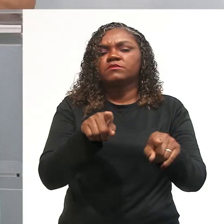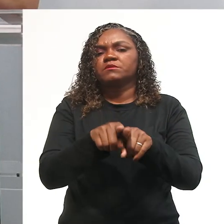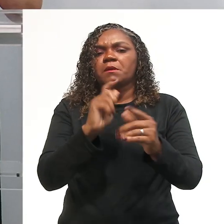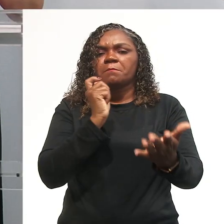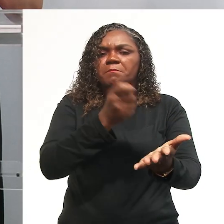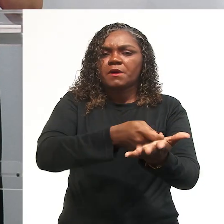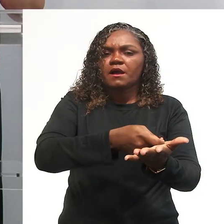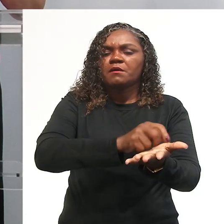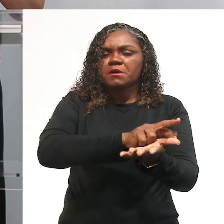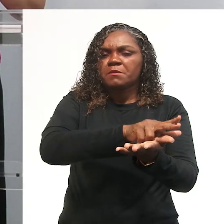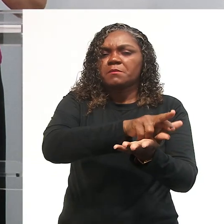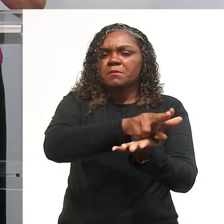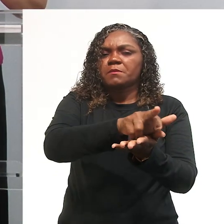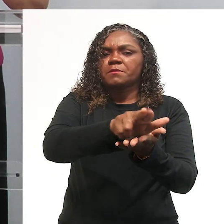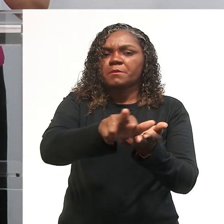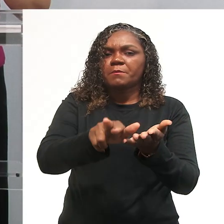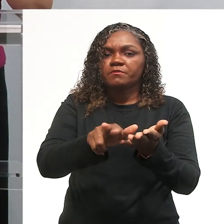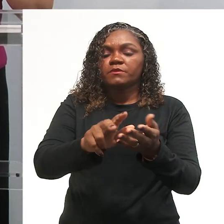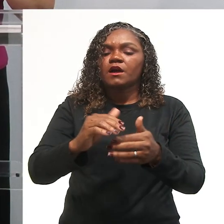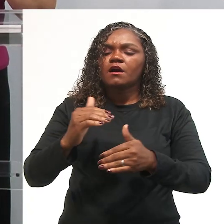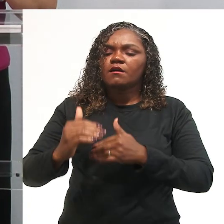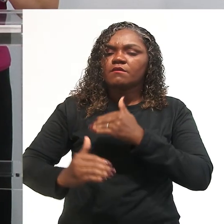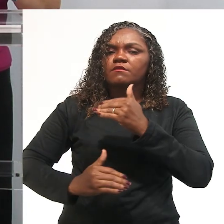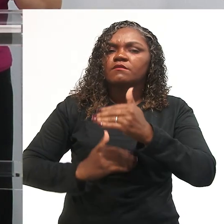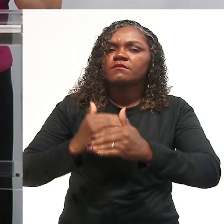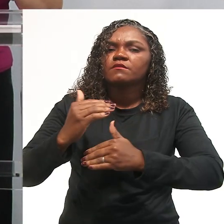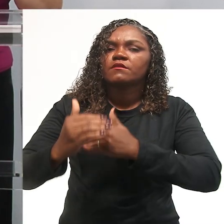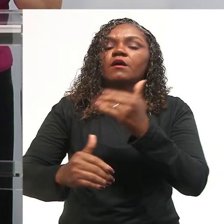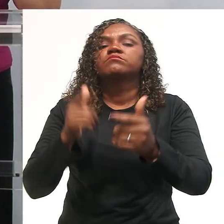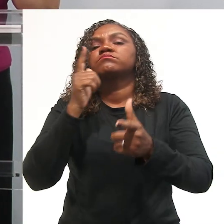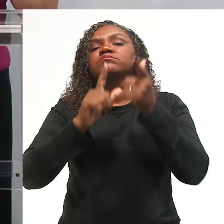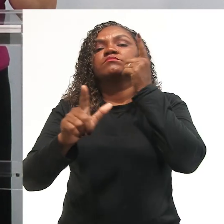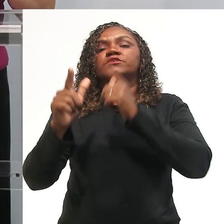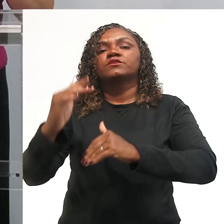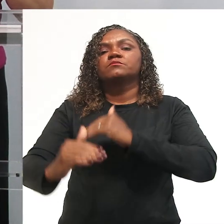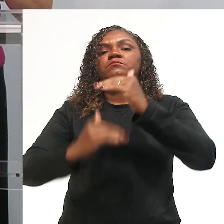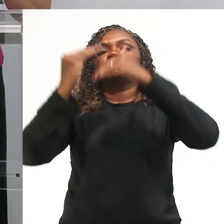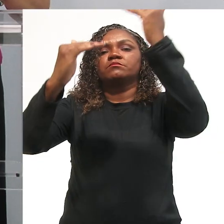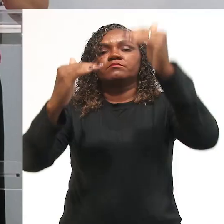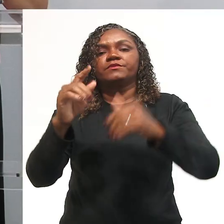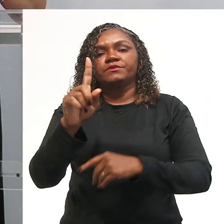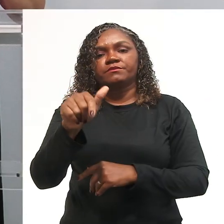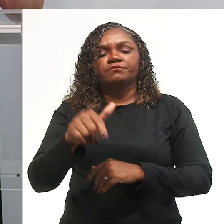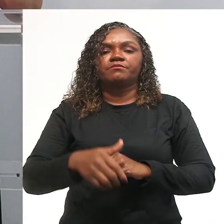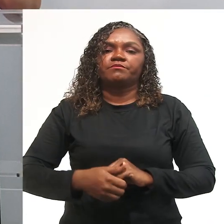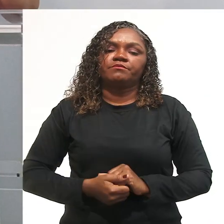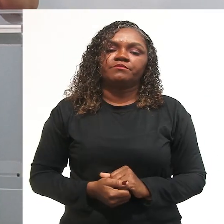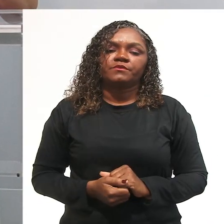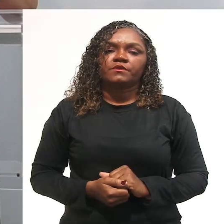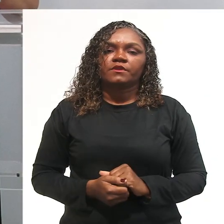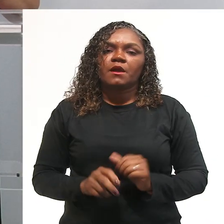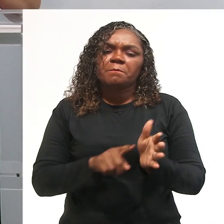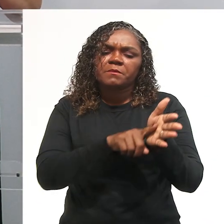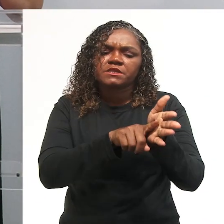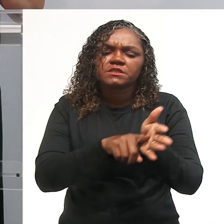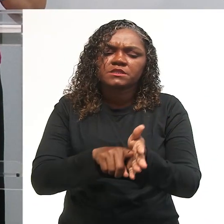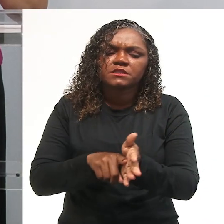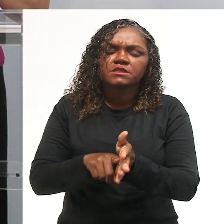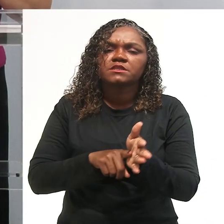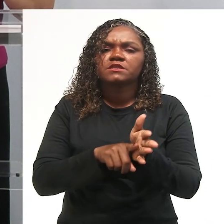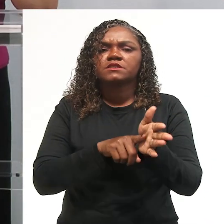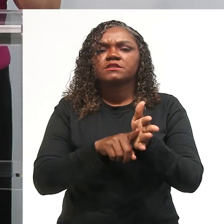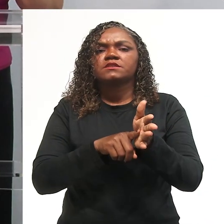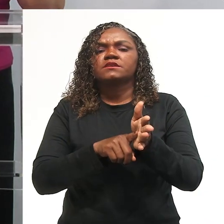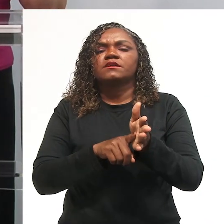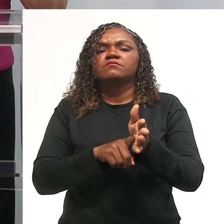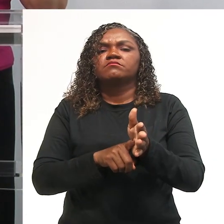coisas. Aí, depois de um tempo, ela foi evoluindo, foram surgindo pesquisas dentro das